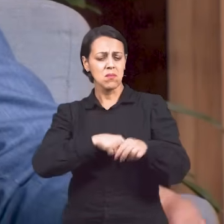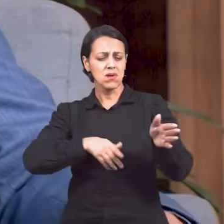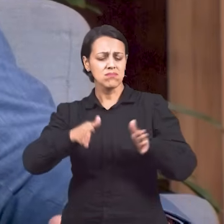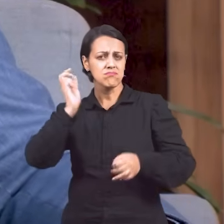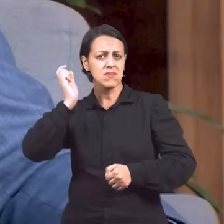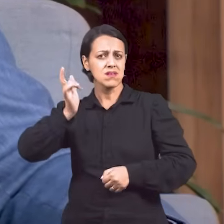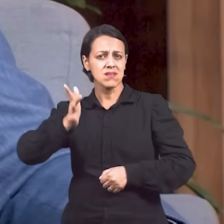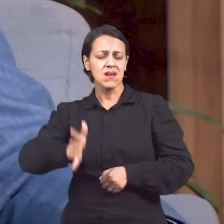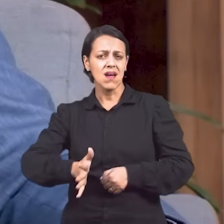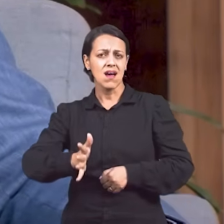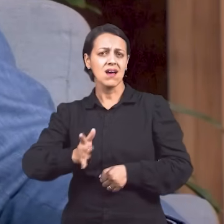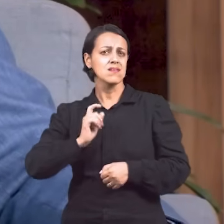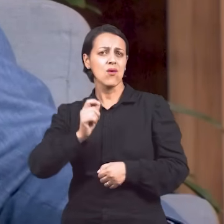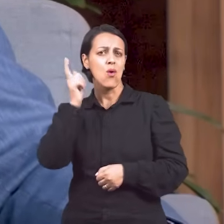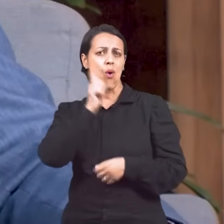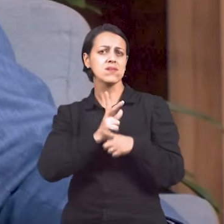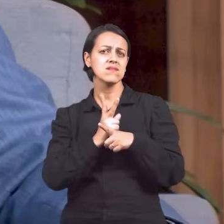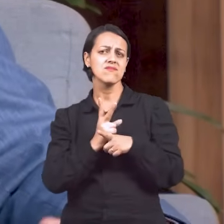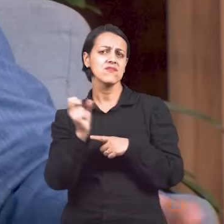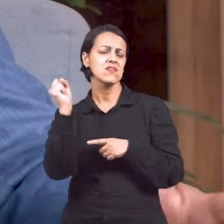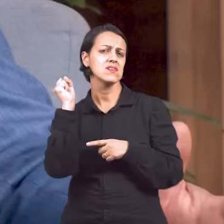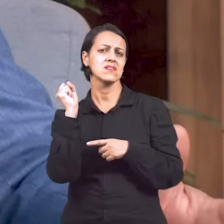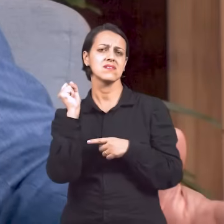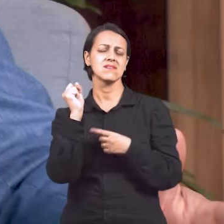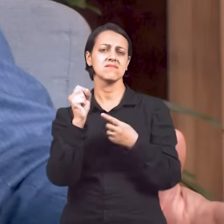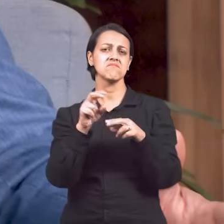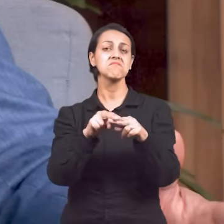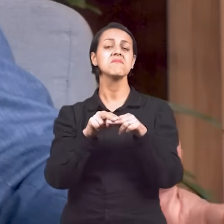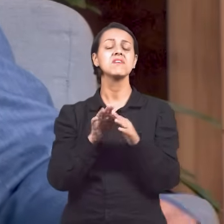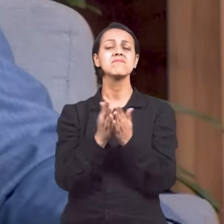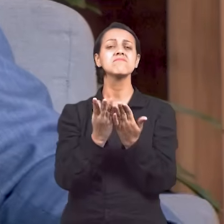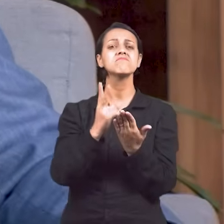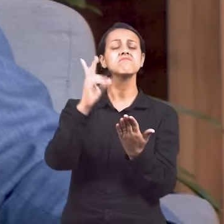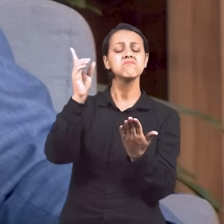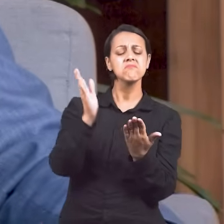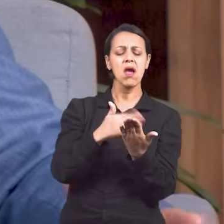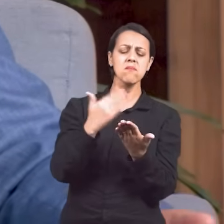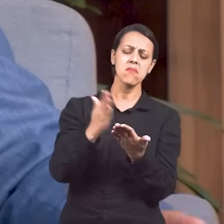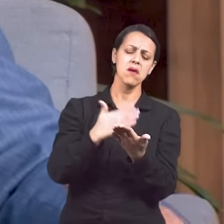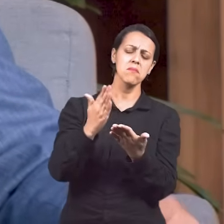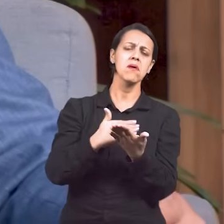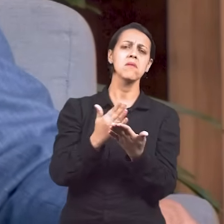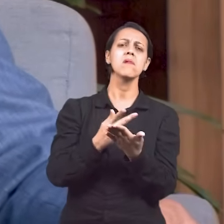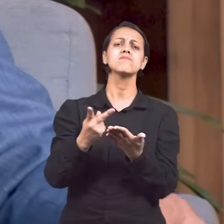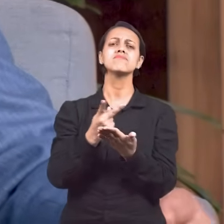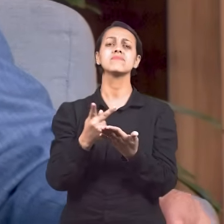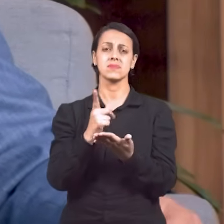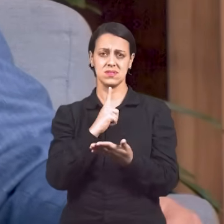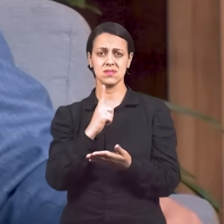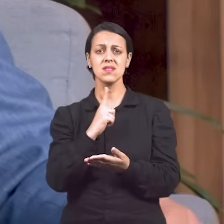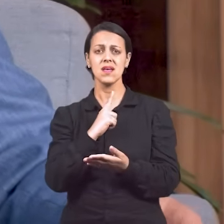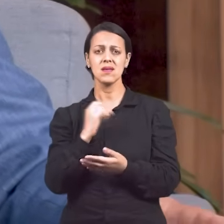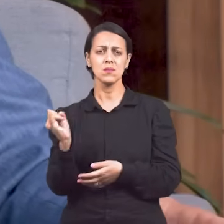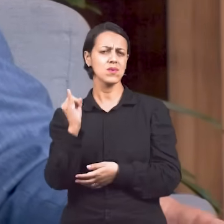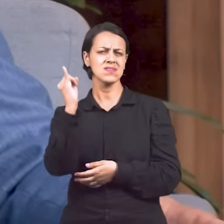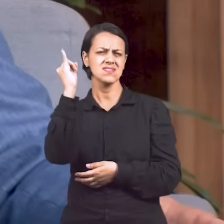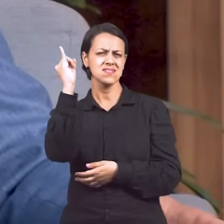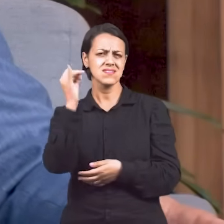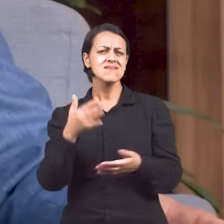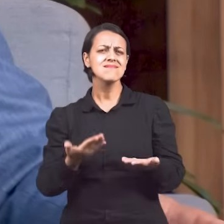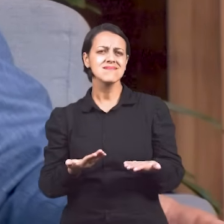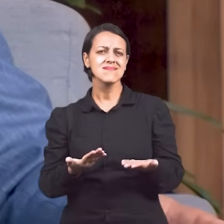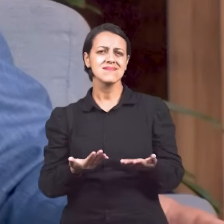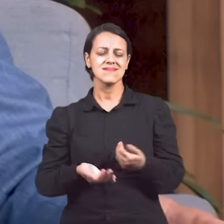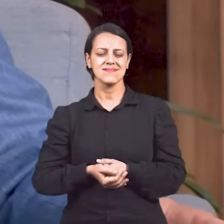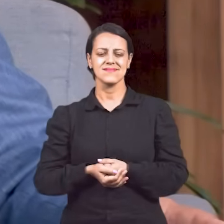alguma experiência com a madrugada, que alcançou vitória pela palavra ali, né? Que nós lemos, que nós conhecemos. A